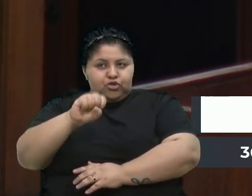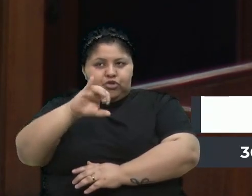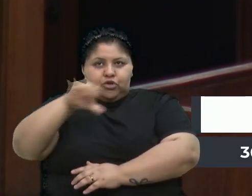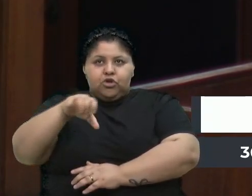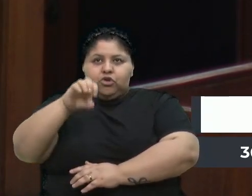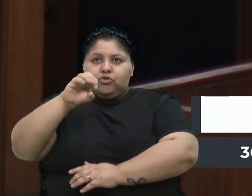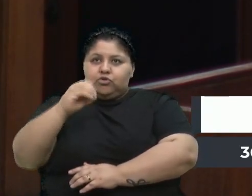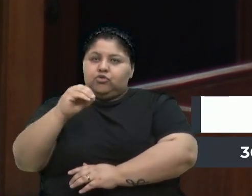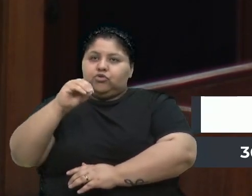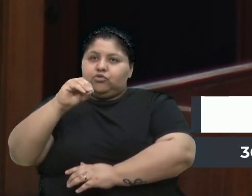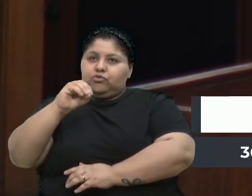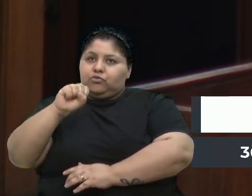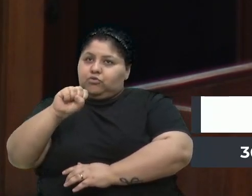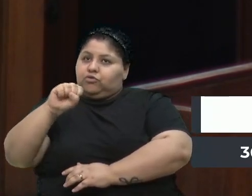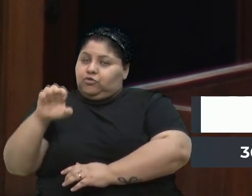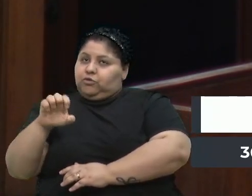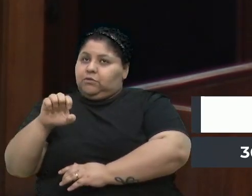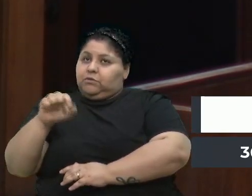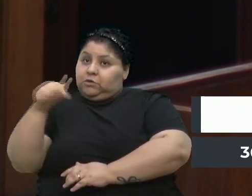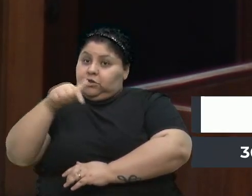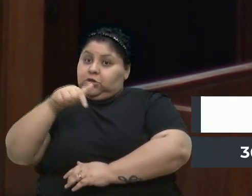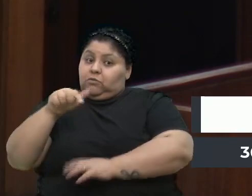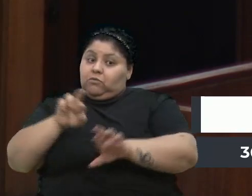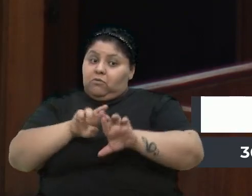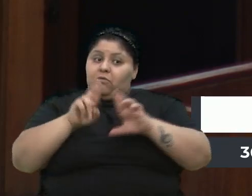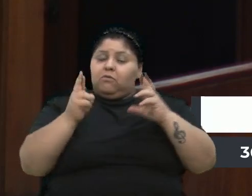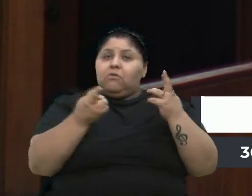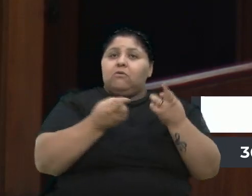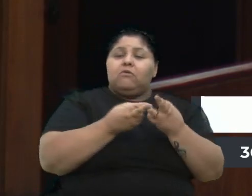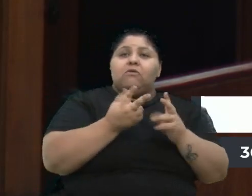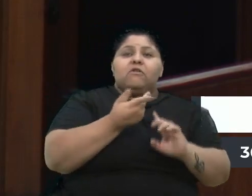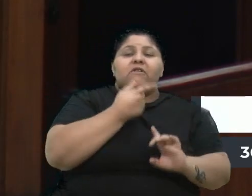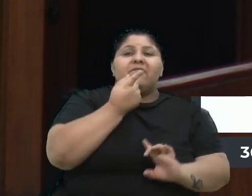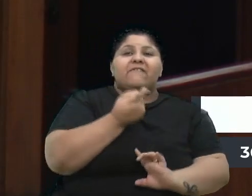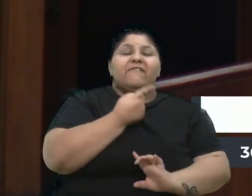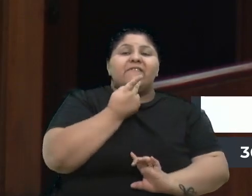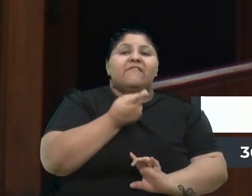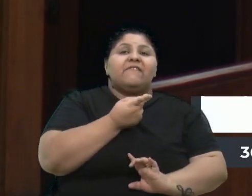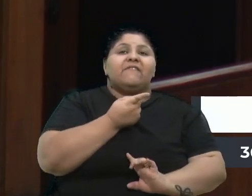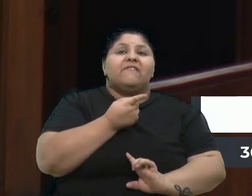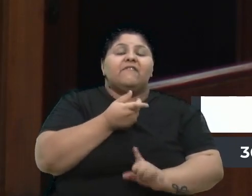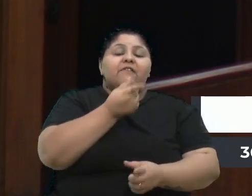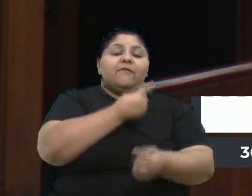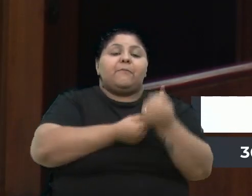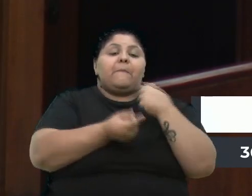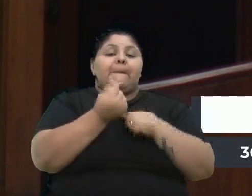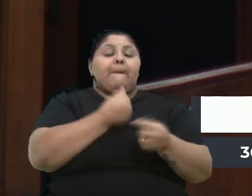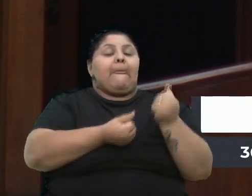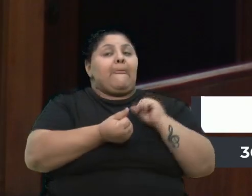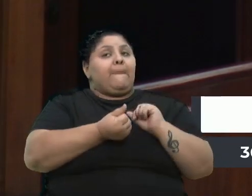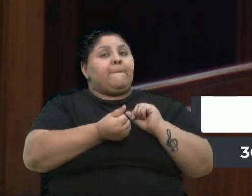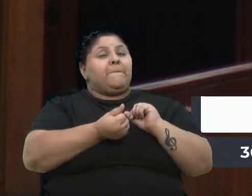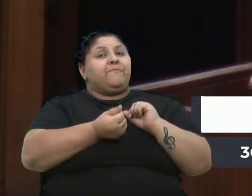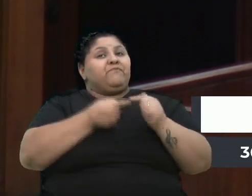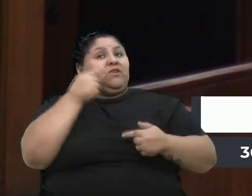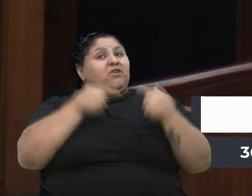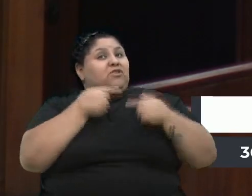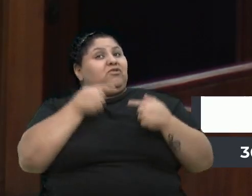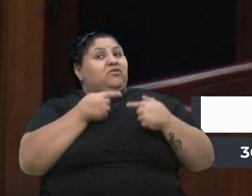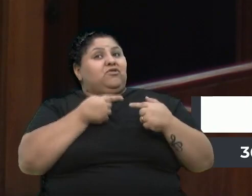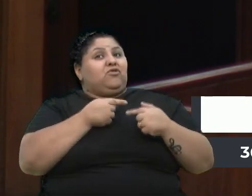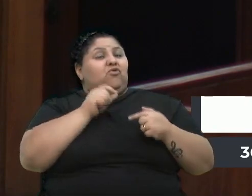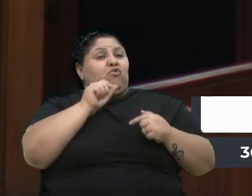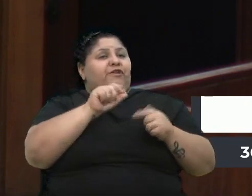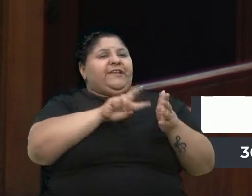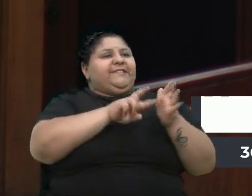numa oitiva, e discorreu a respeito da sua administração, e foi uma discussão sobre o que é ético, o que